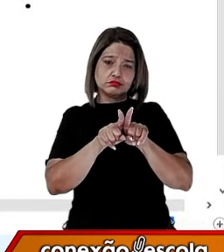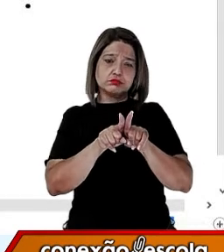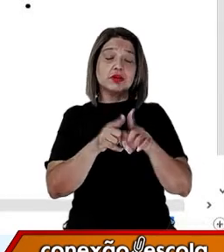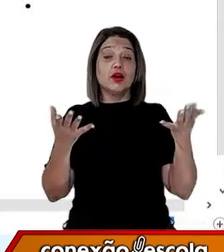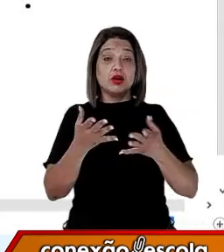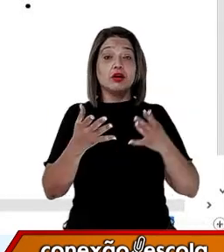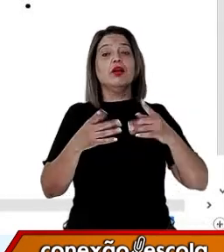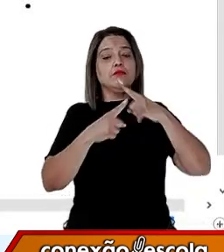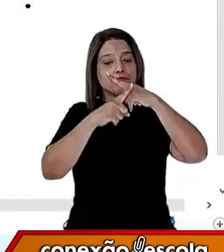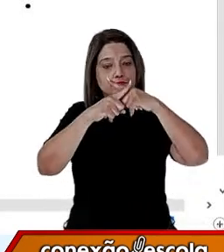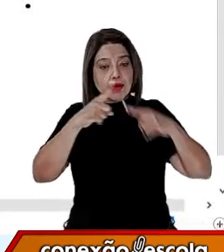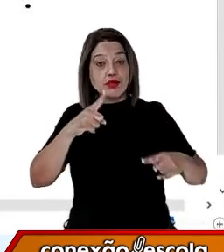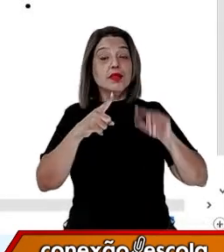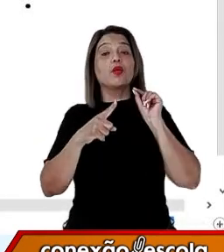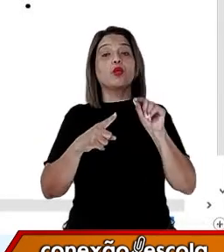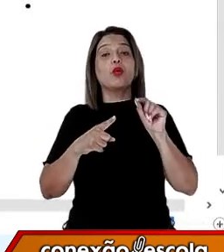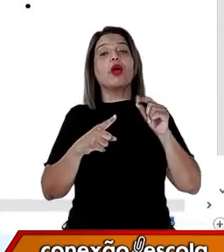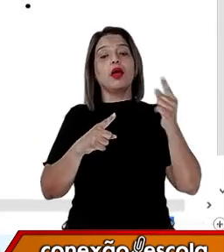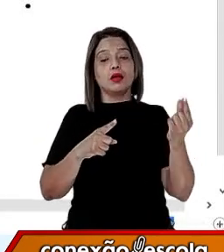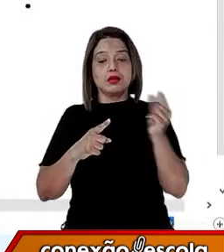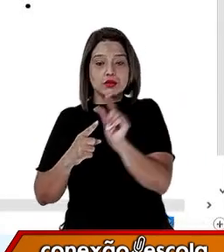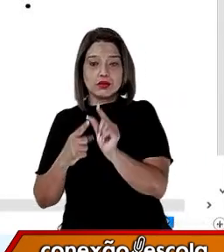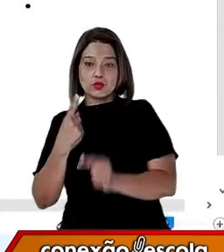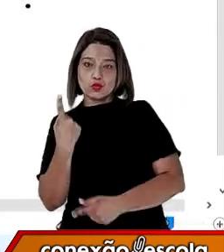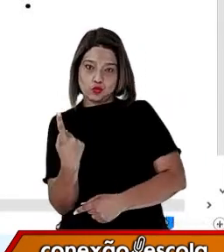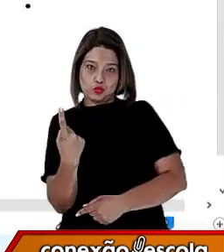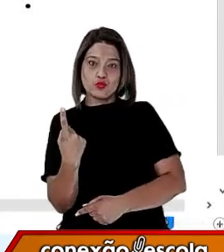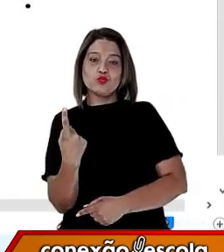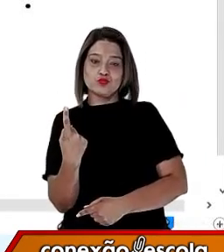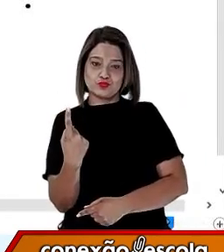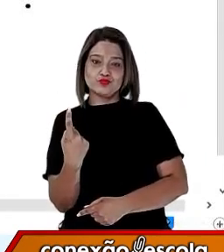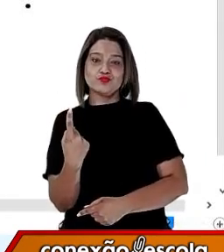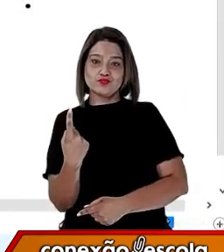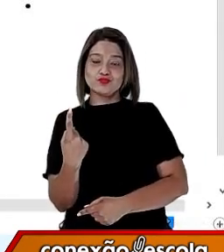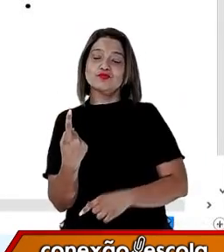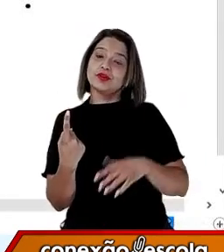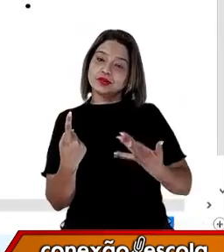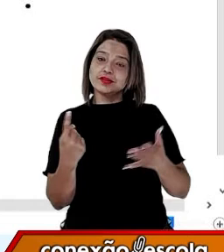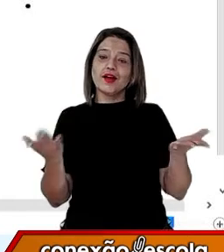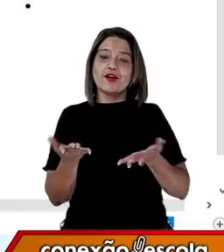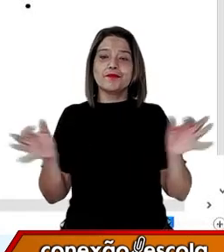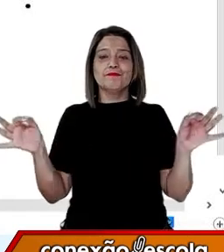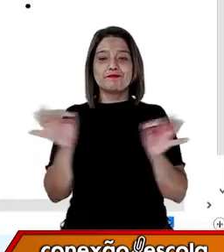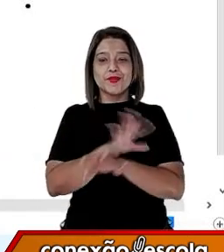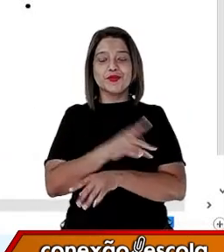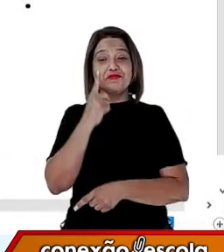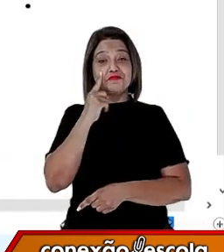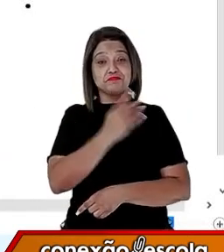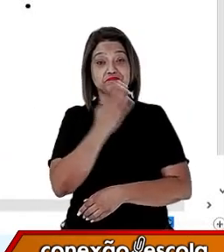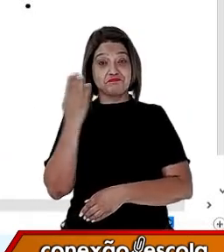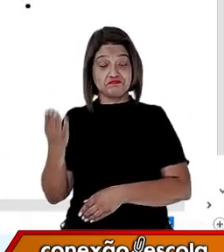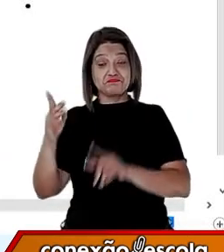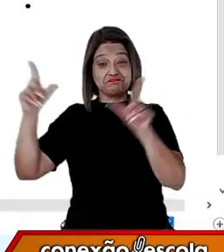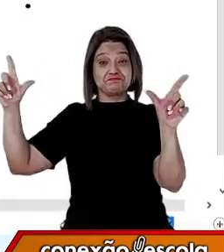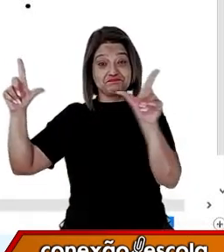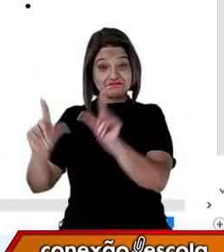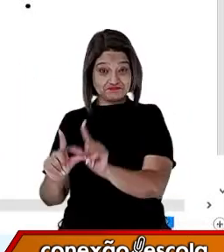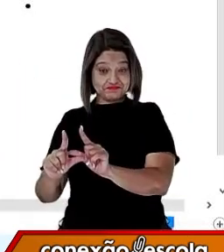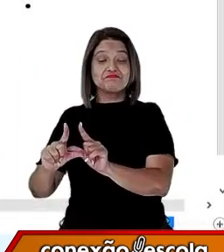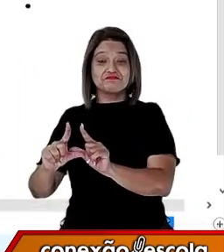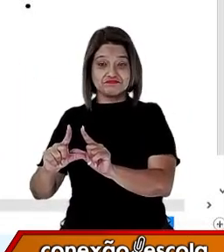virar só a metade de um quadradinho. Aí, eu tenho a nossa figura, que foi